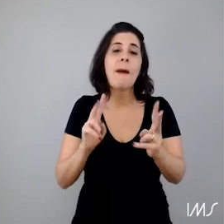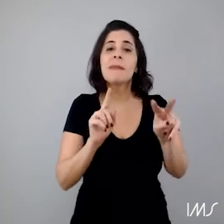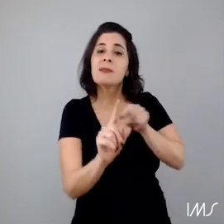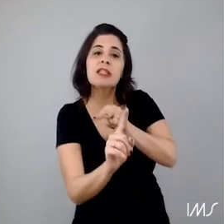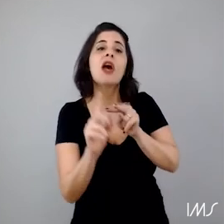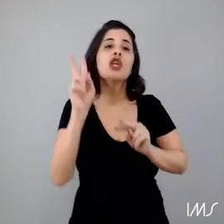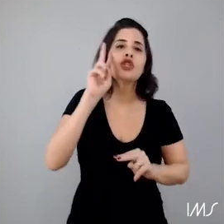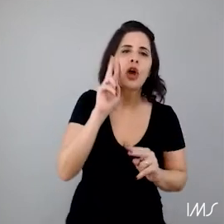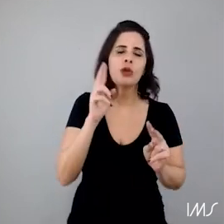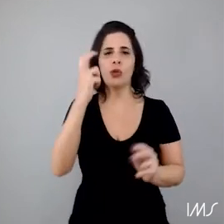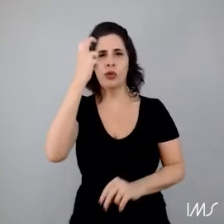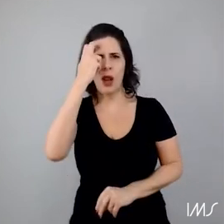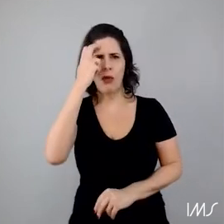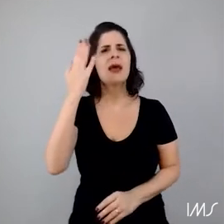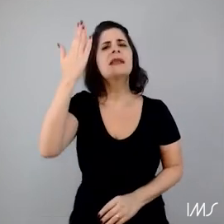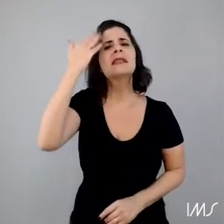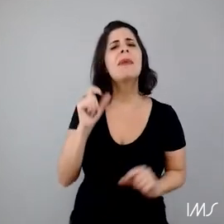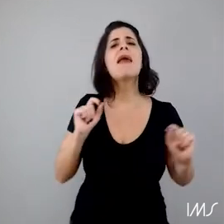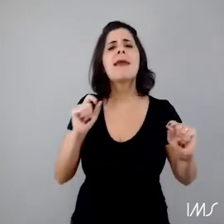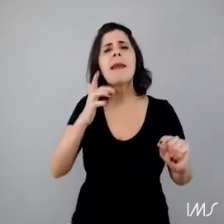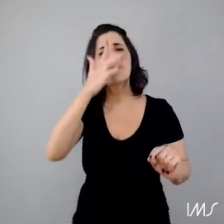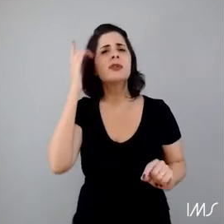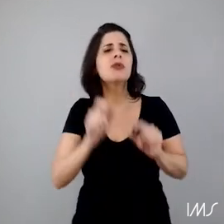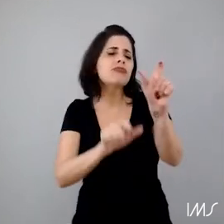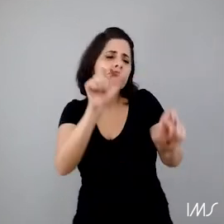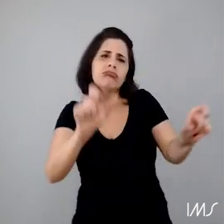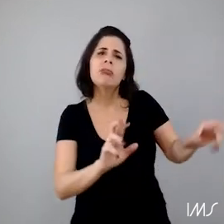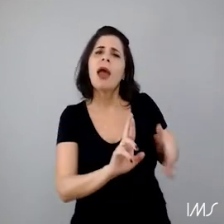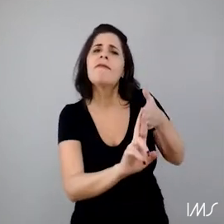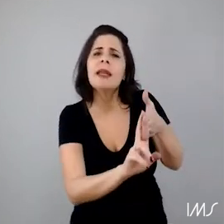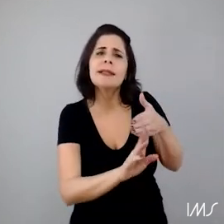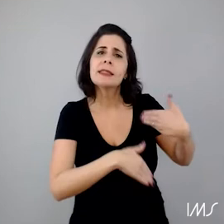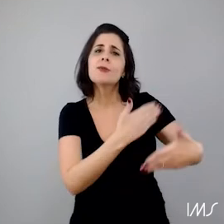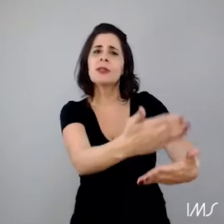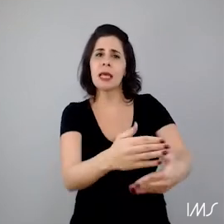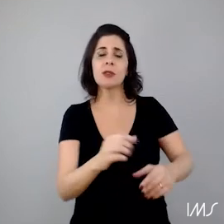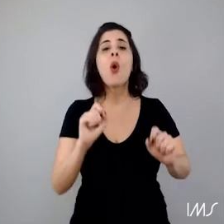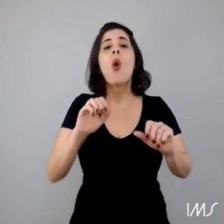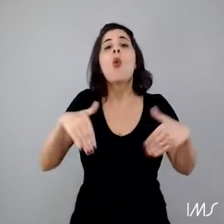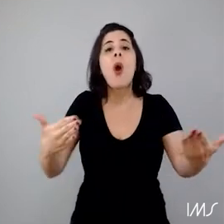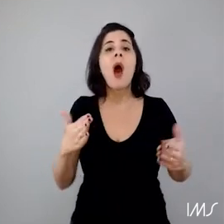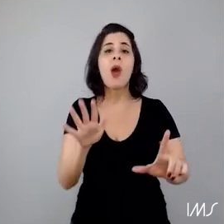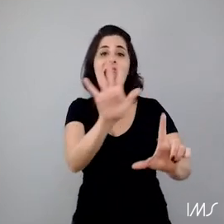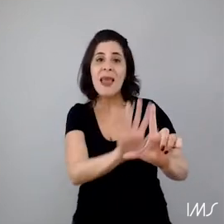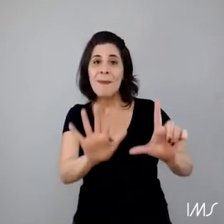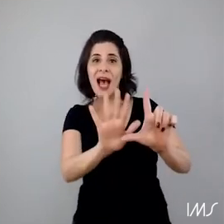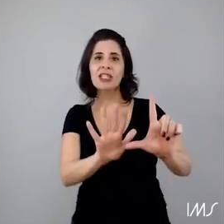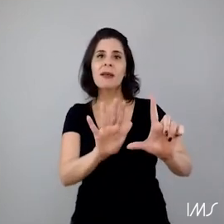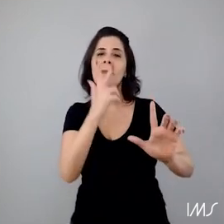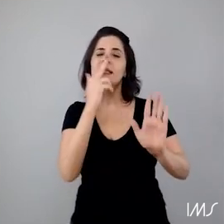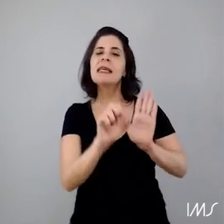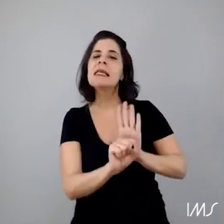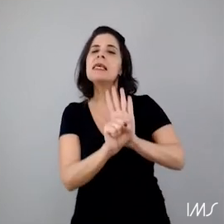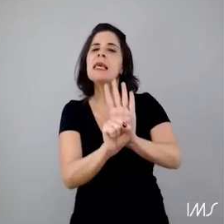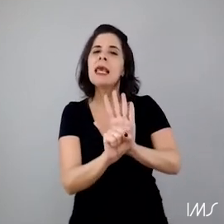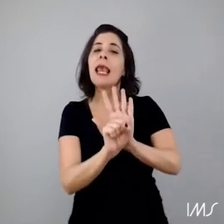os agentes desse processo, as imagens que se tornaram ícones, as reflexões sobre